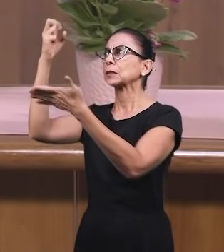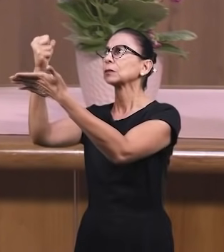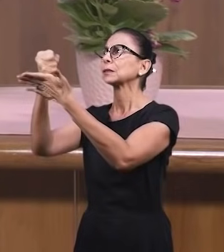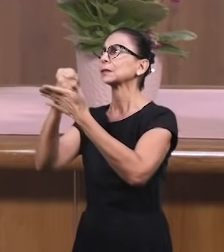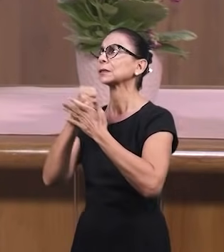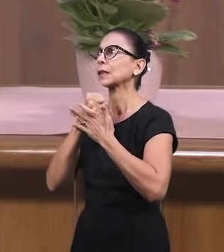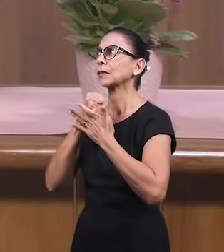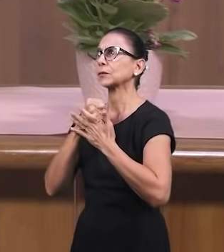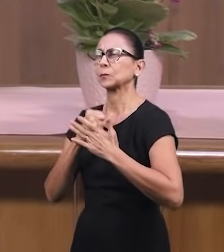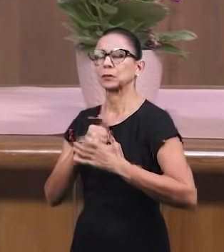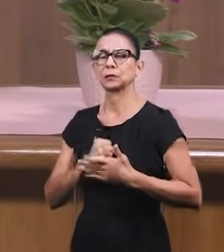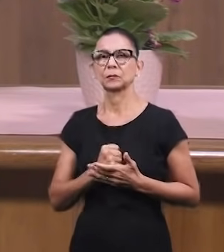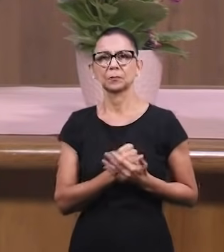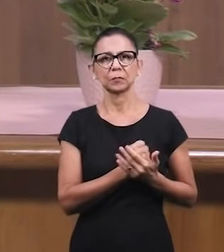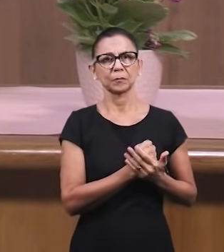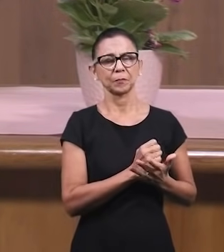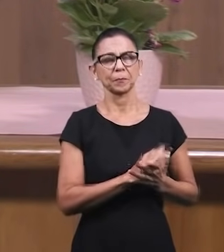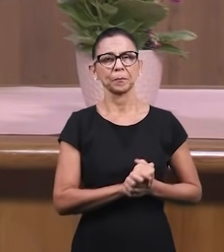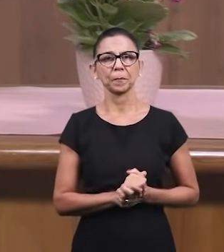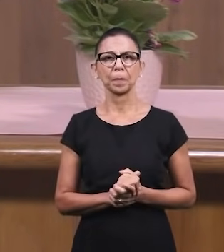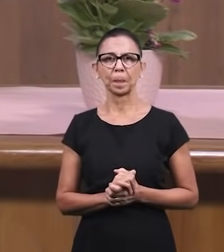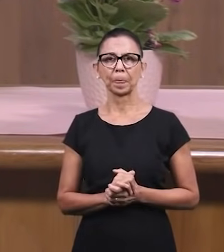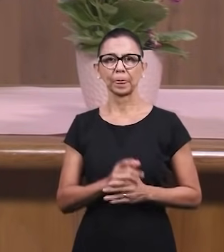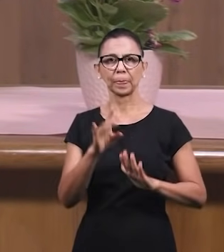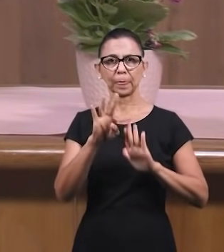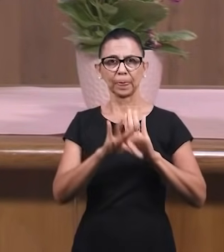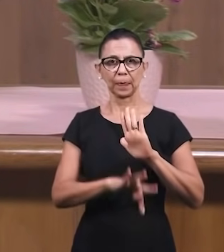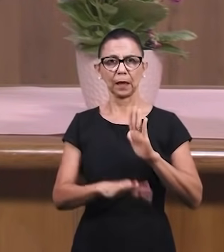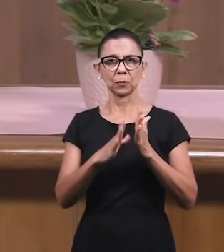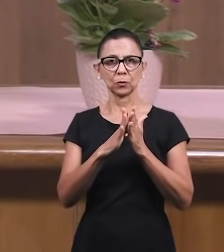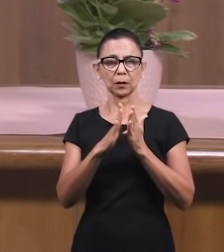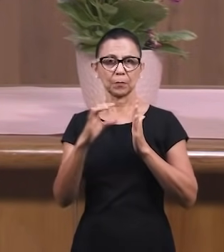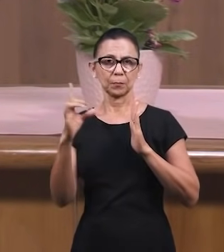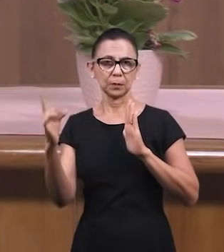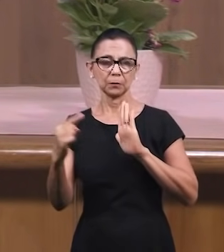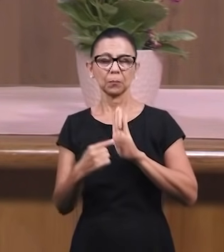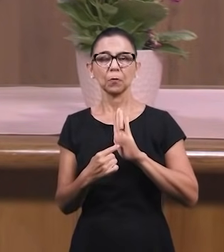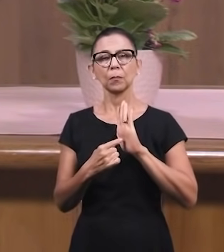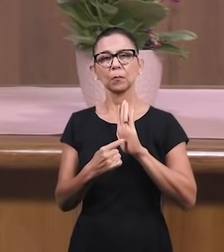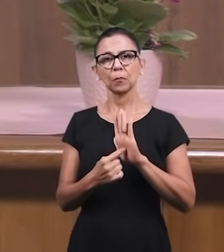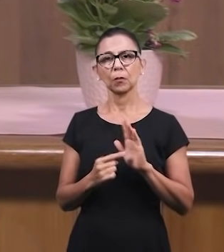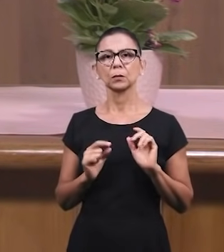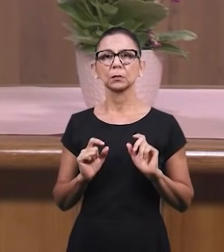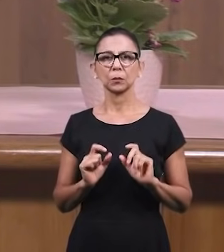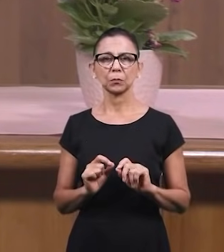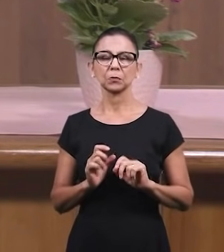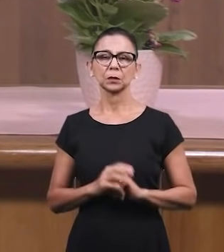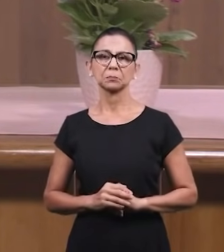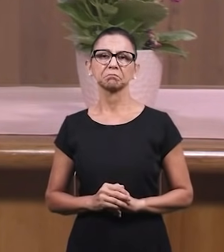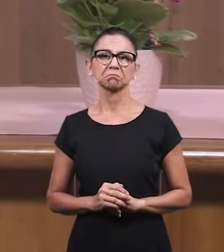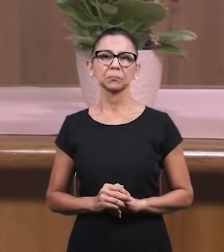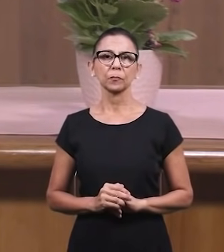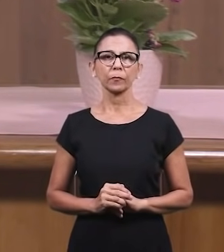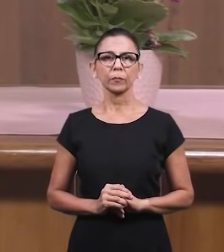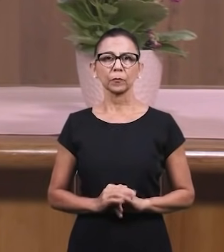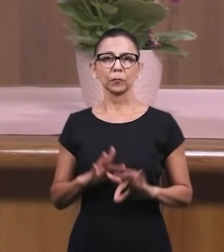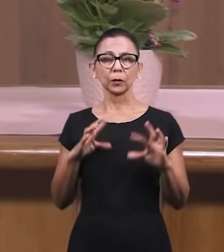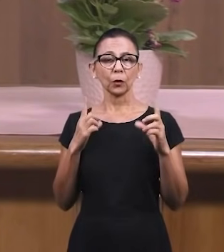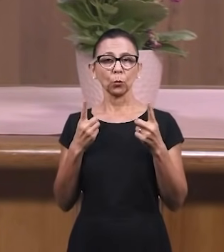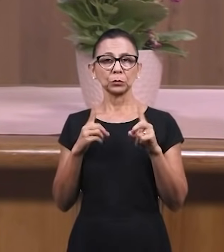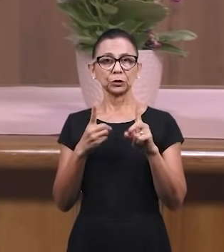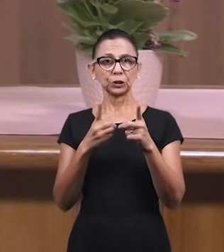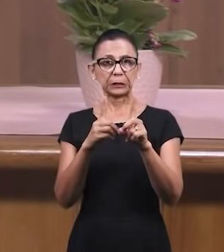uma das passagens clássicas da Bíblia. Lugares comuns aos